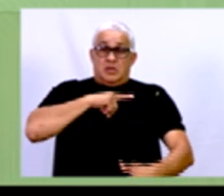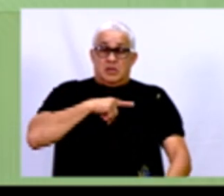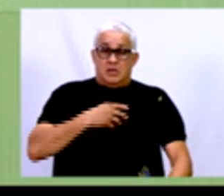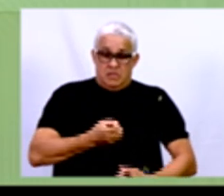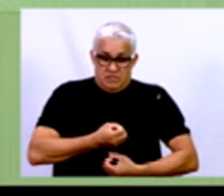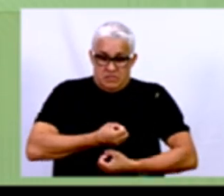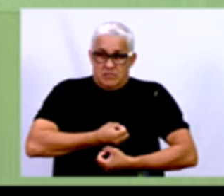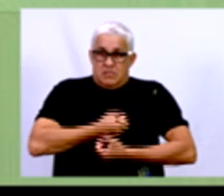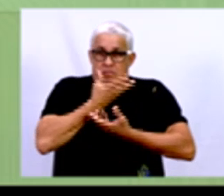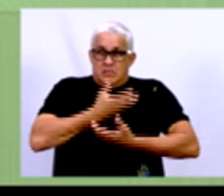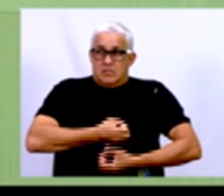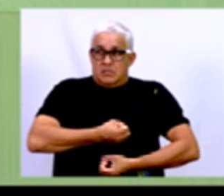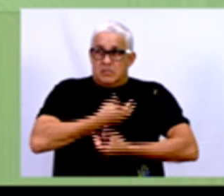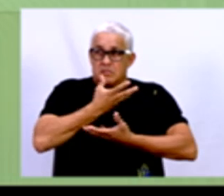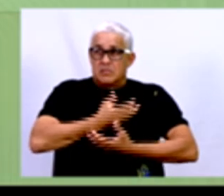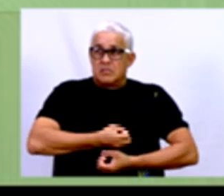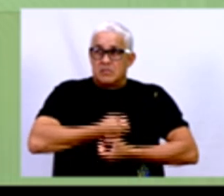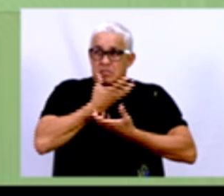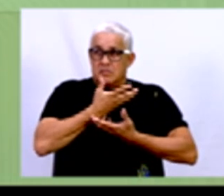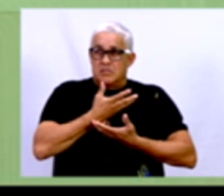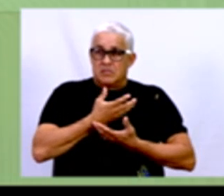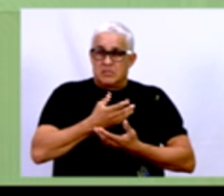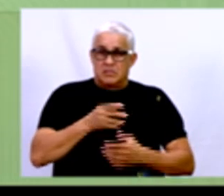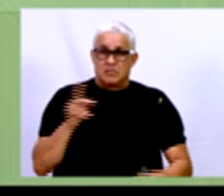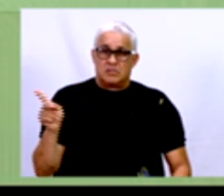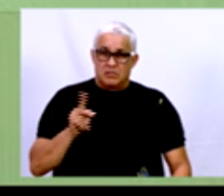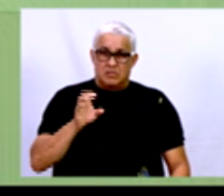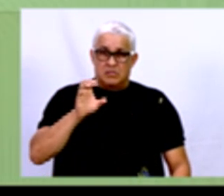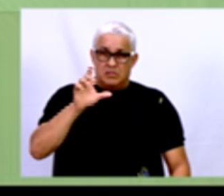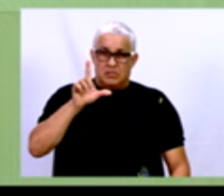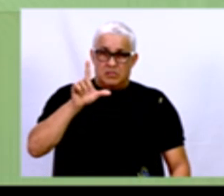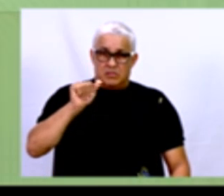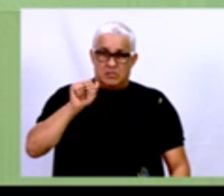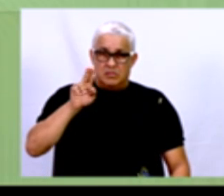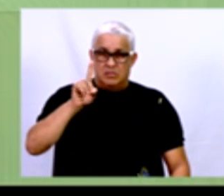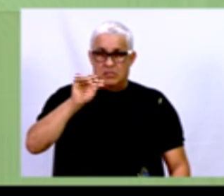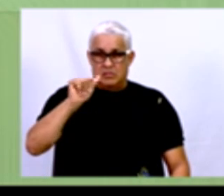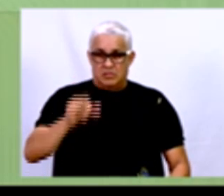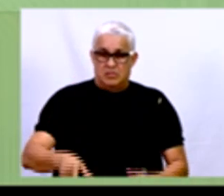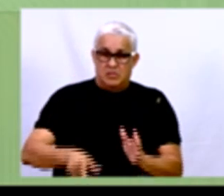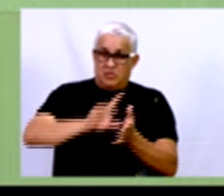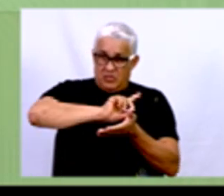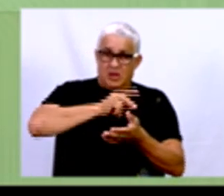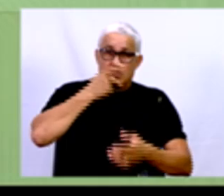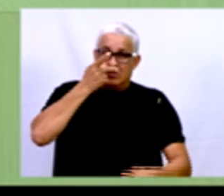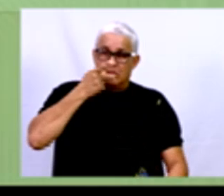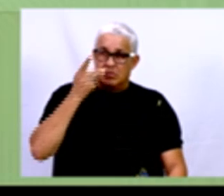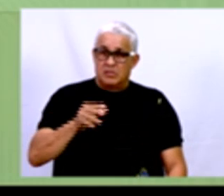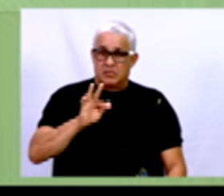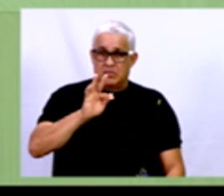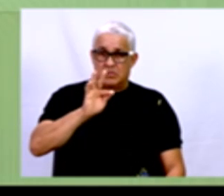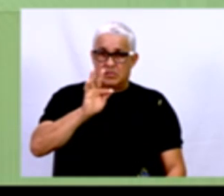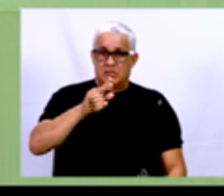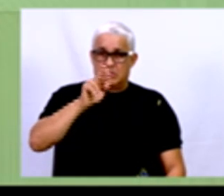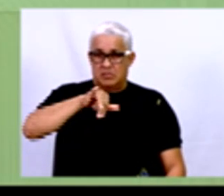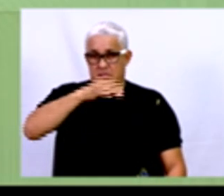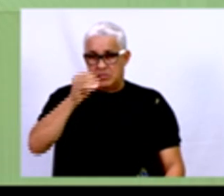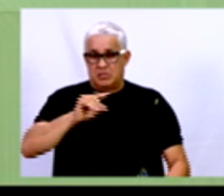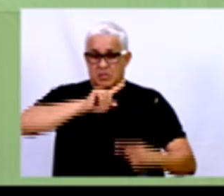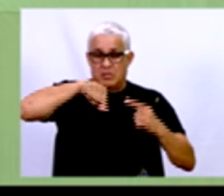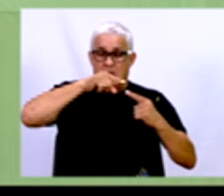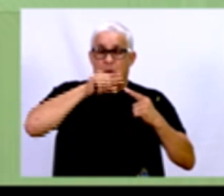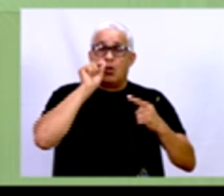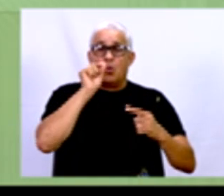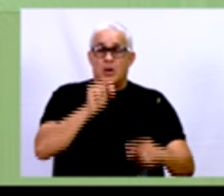função poética, como a professora Cláudia já havia dito na nossa aula. Essa função tem o objetivo de